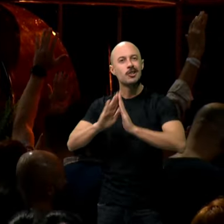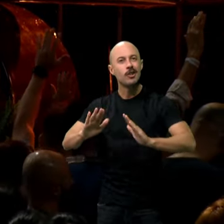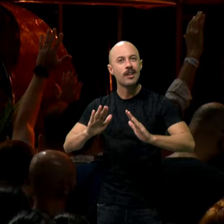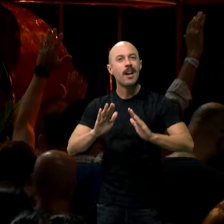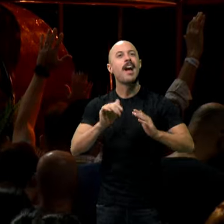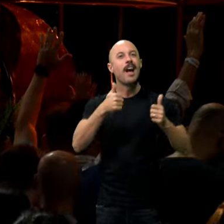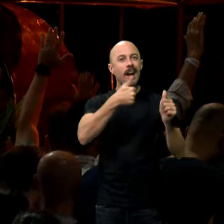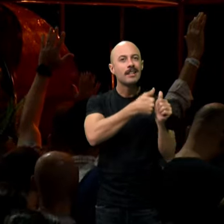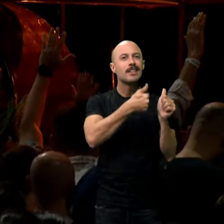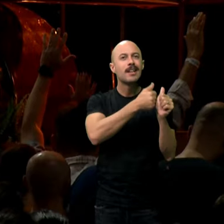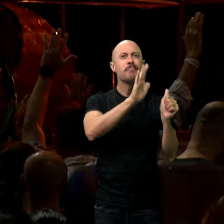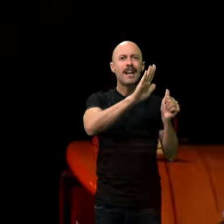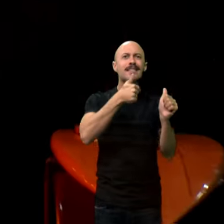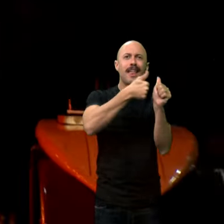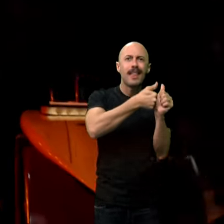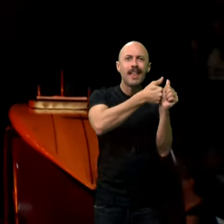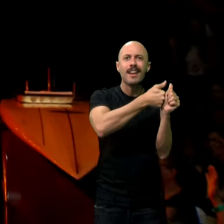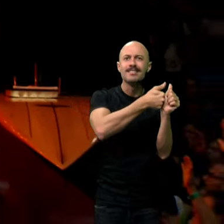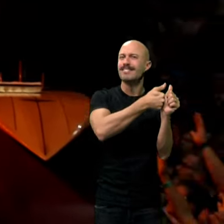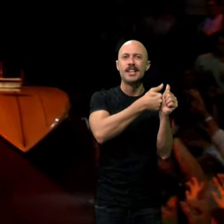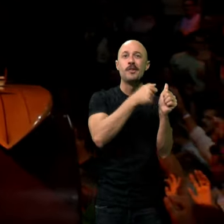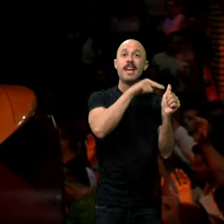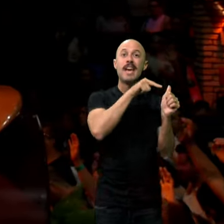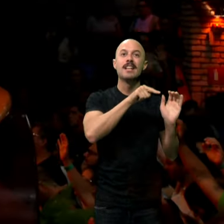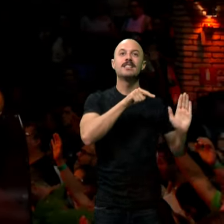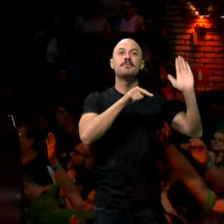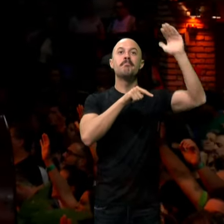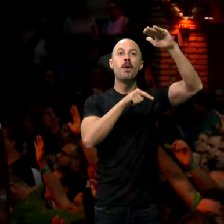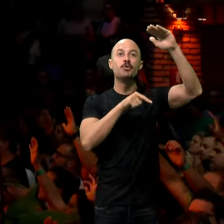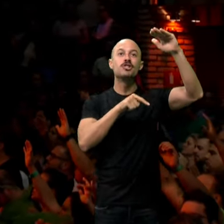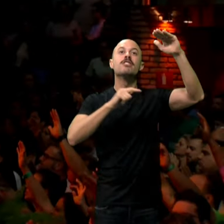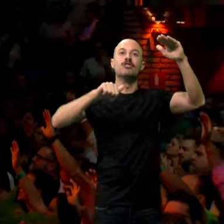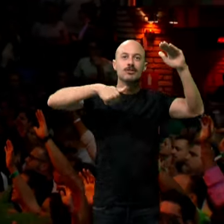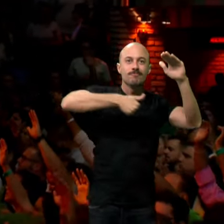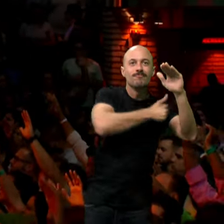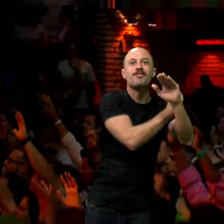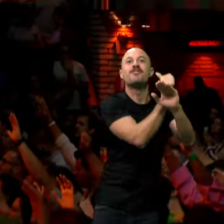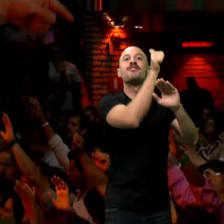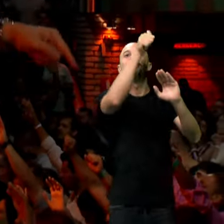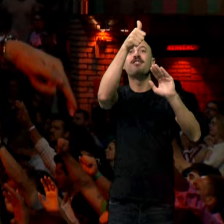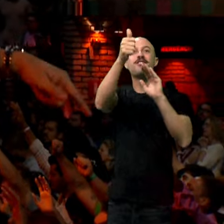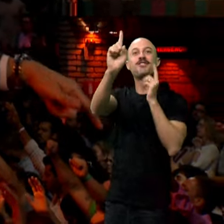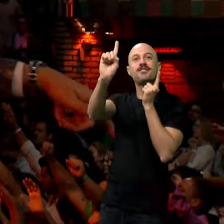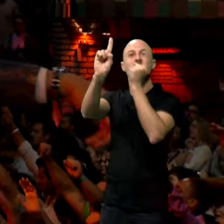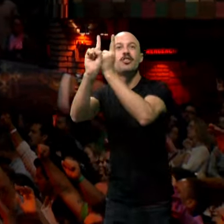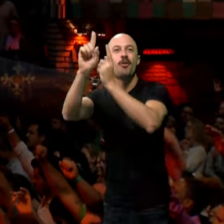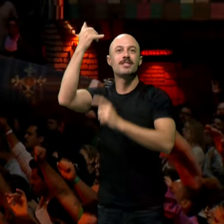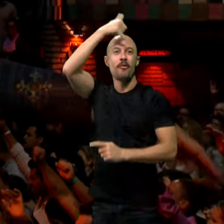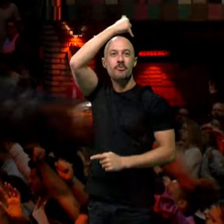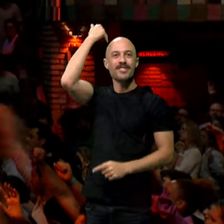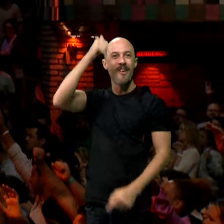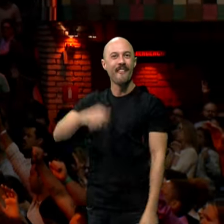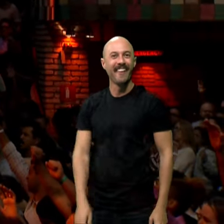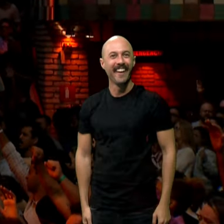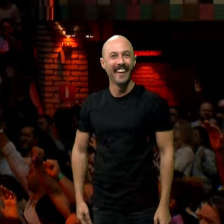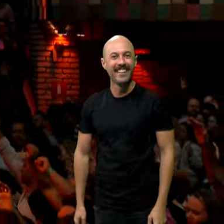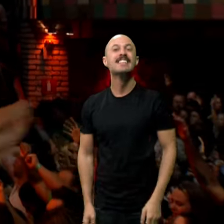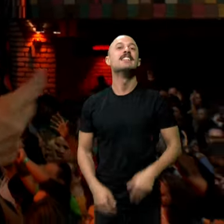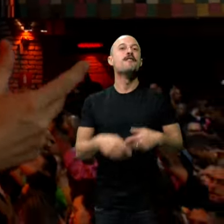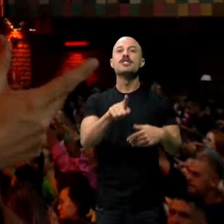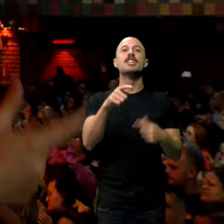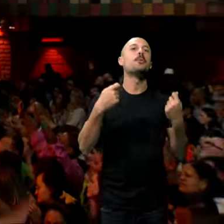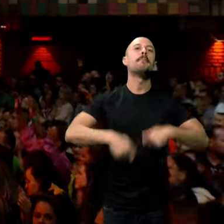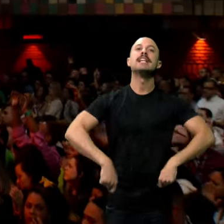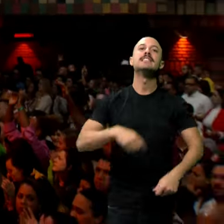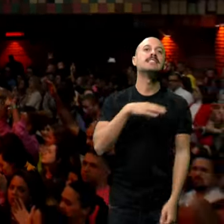Vamos. Eles precisam do português porque eles têm que ensinar as pessoas a adorar. Mas você não precisa de português. Você precisa